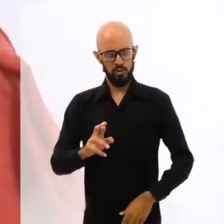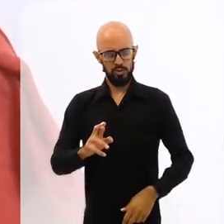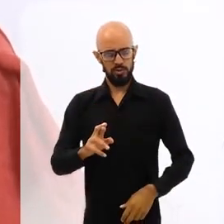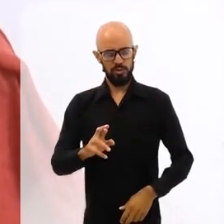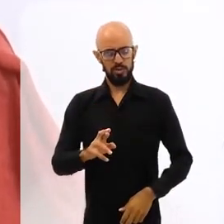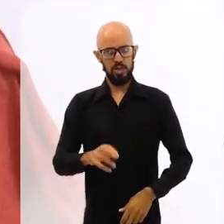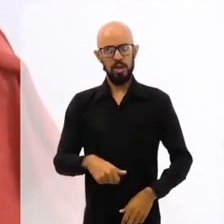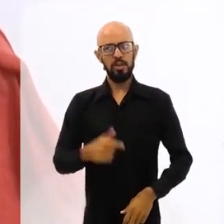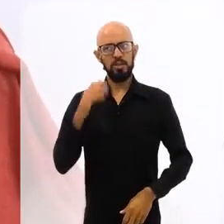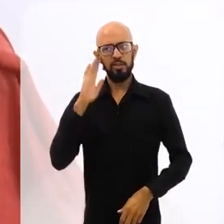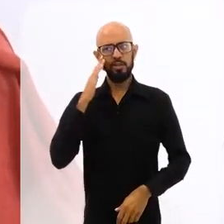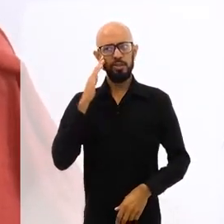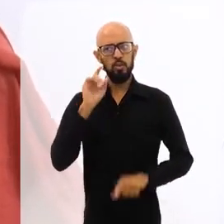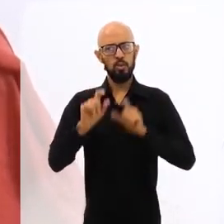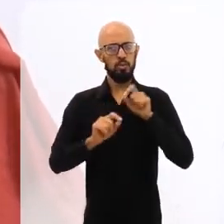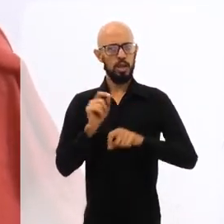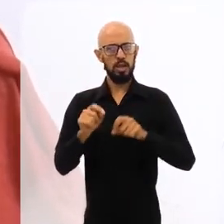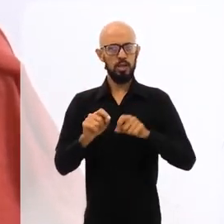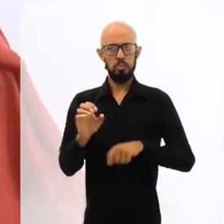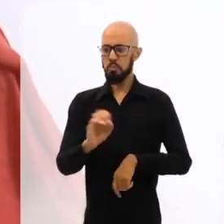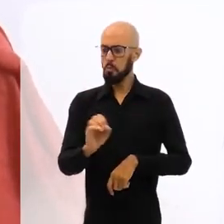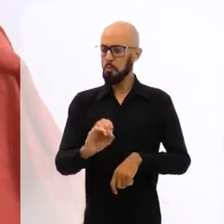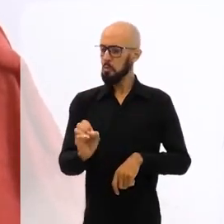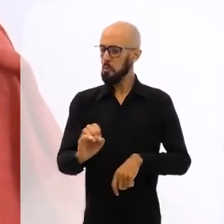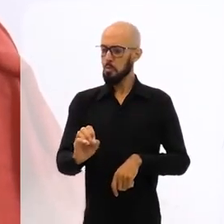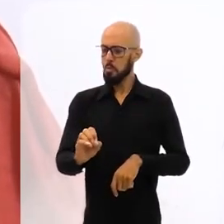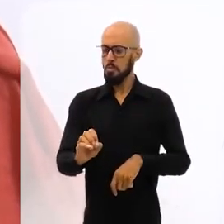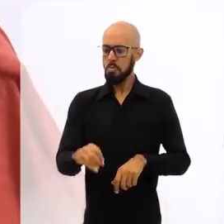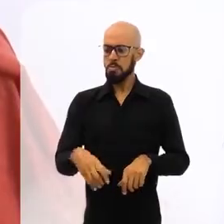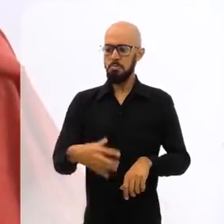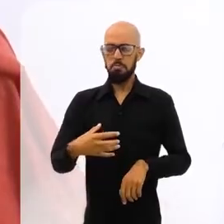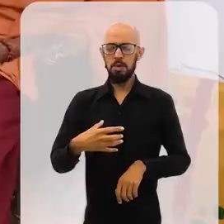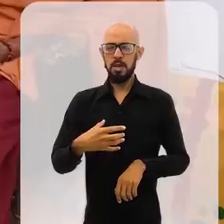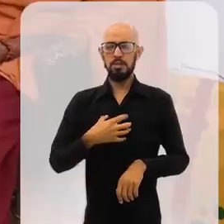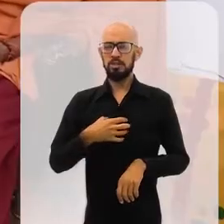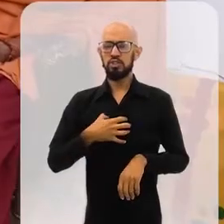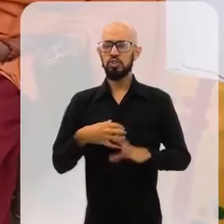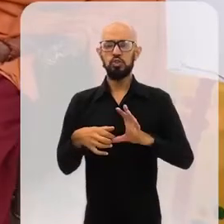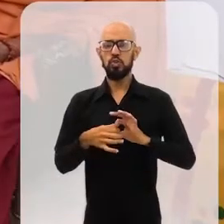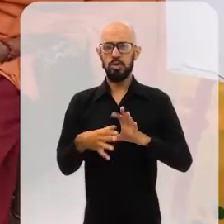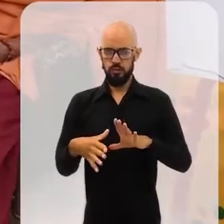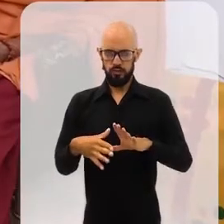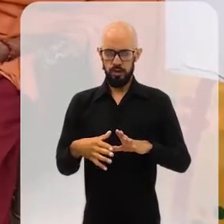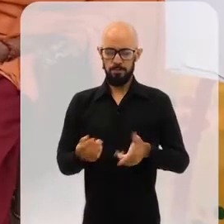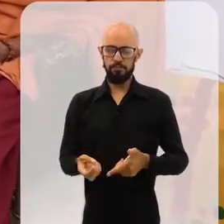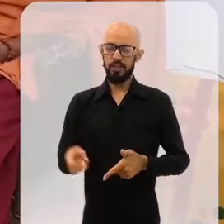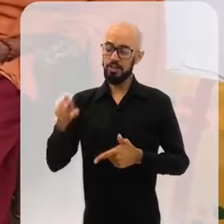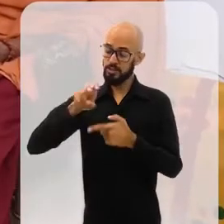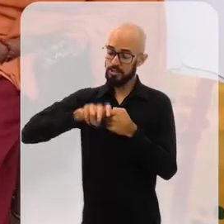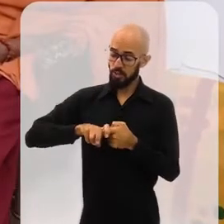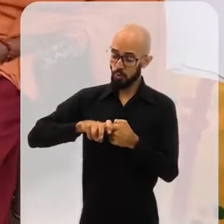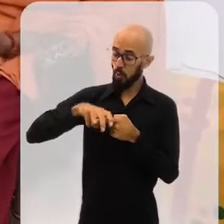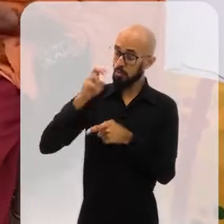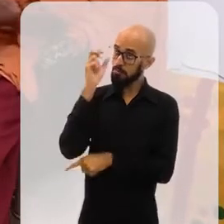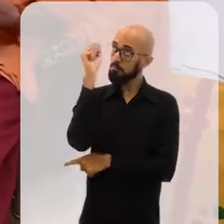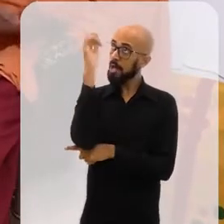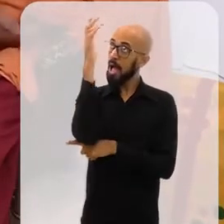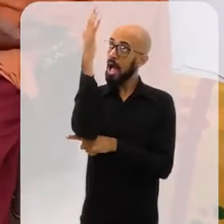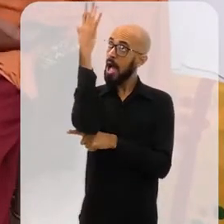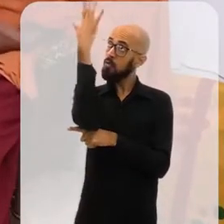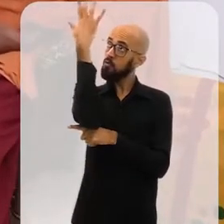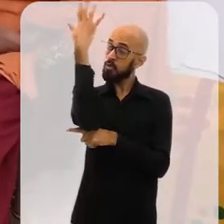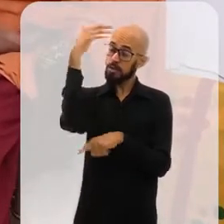e chegou um momento que ele entendeu que nenhuma delas tinha levado ele à liberação. Então, ele sentou debaixo de uma árvore,